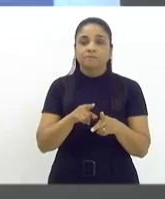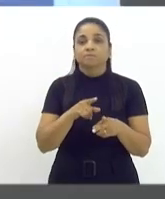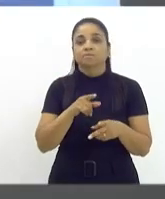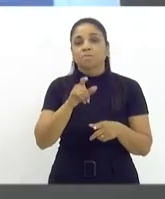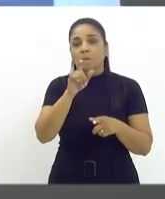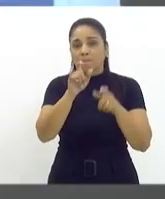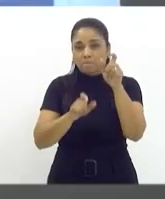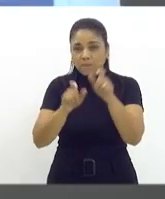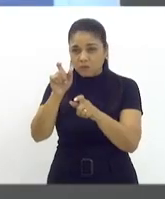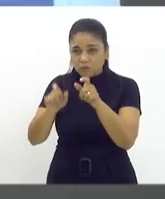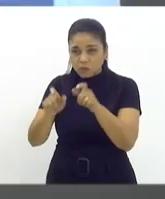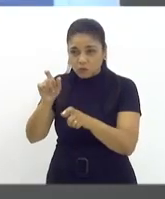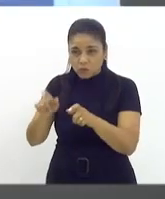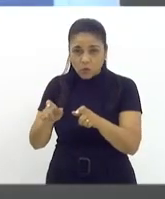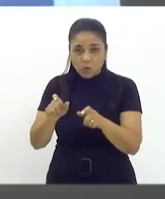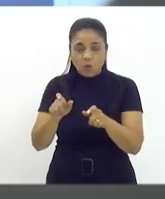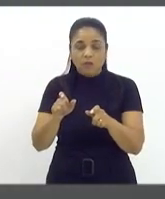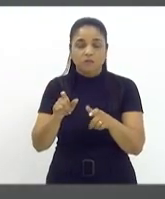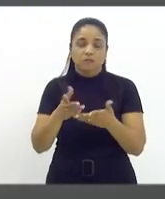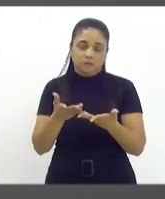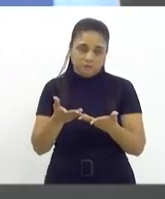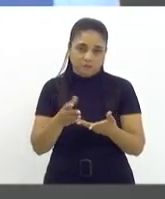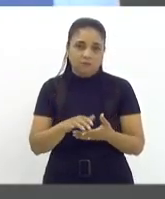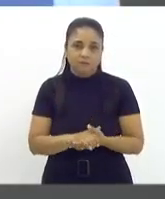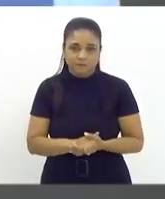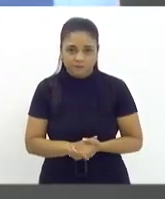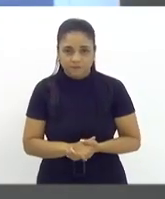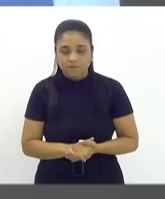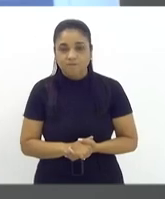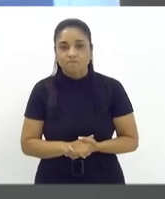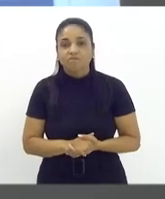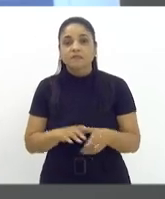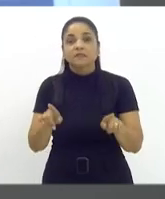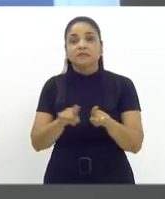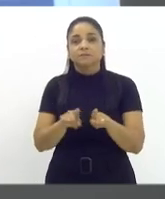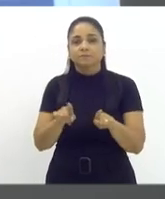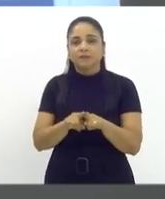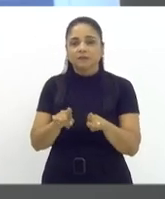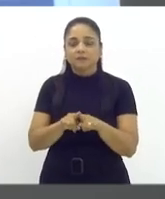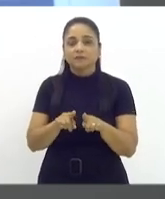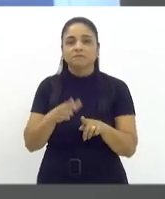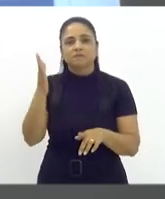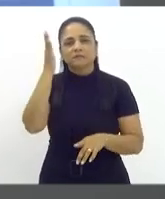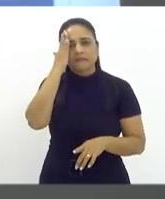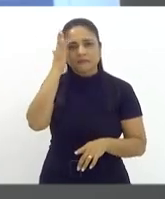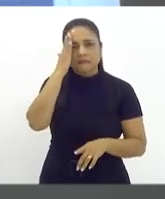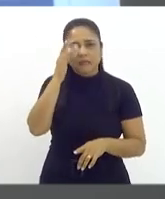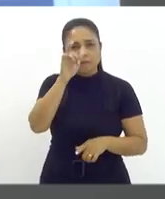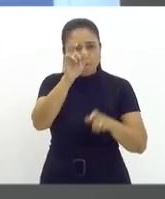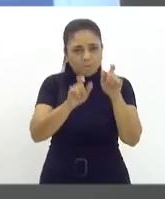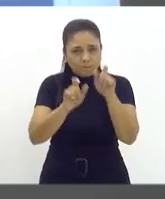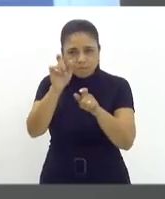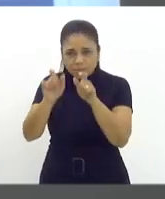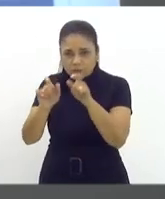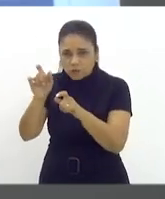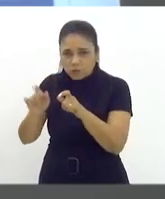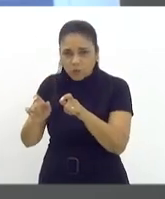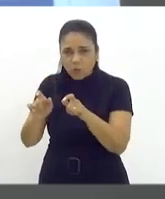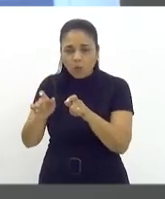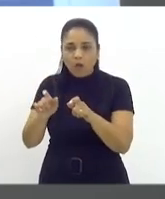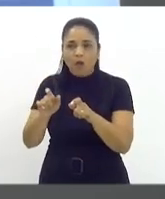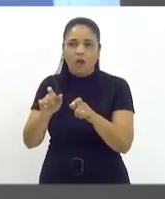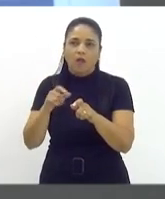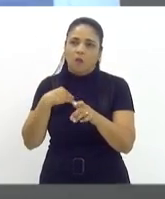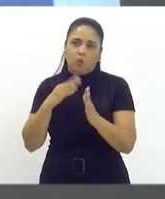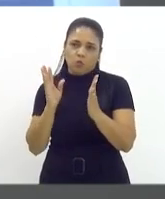pessoas é negras presas né E sem contar também que a gente sabe que essas pessoas eu não coloquei